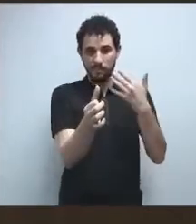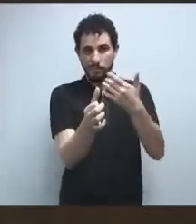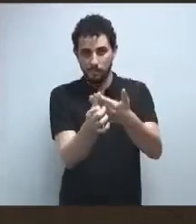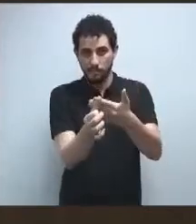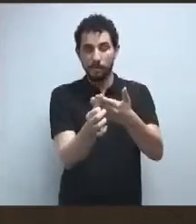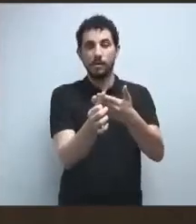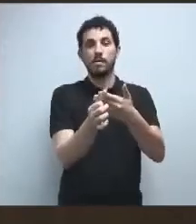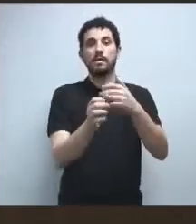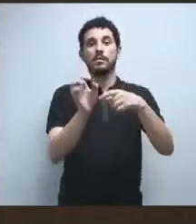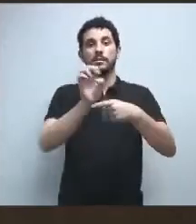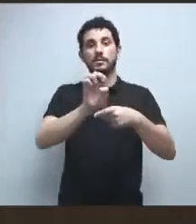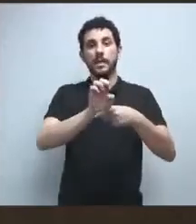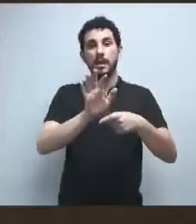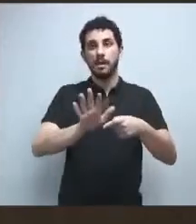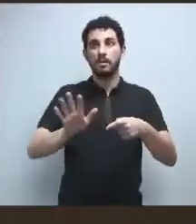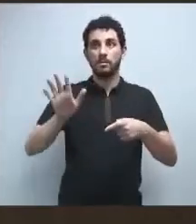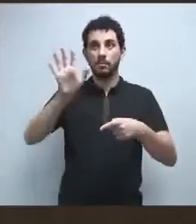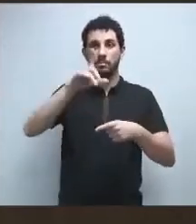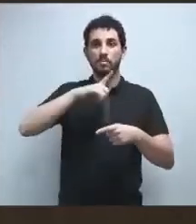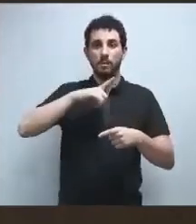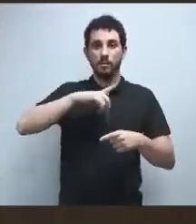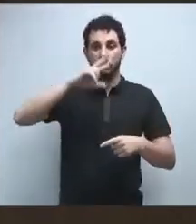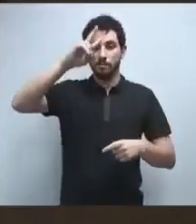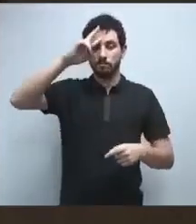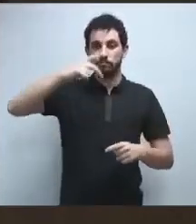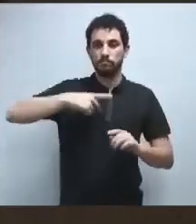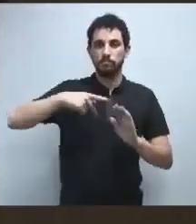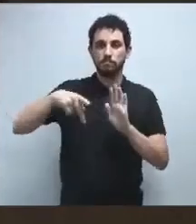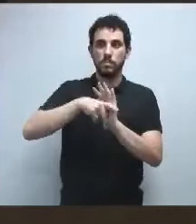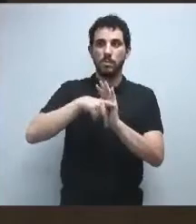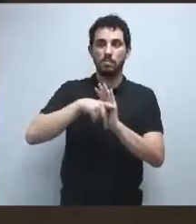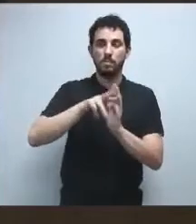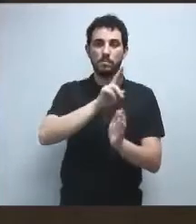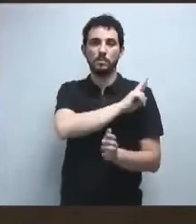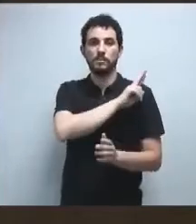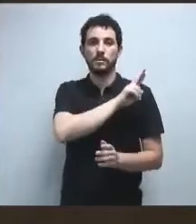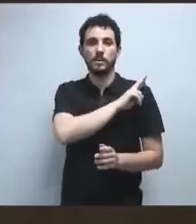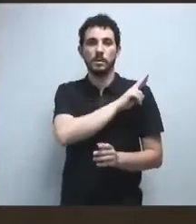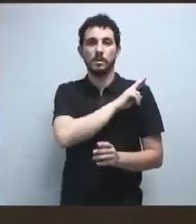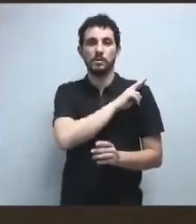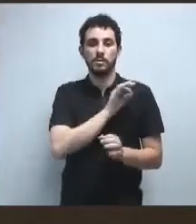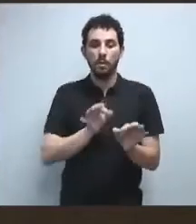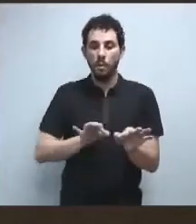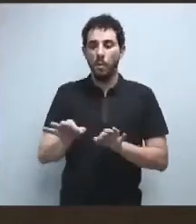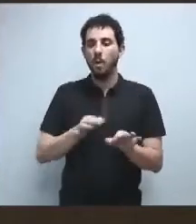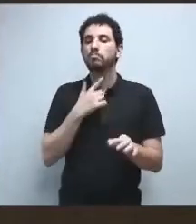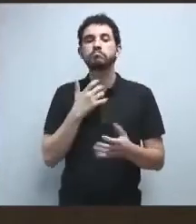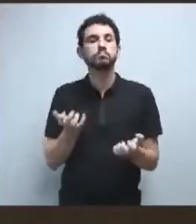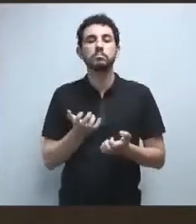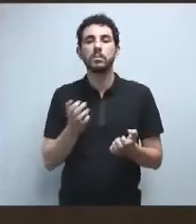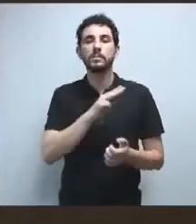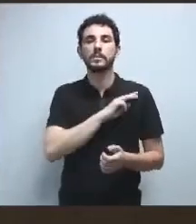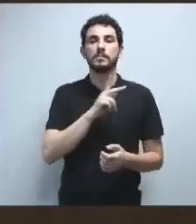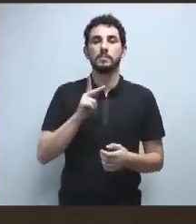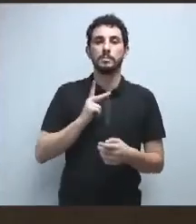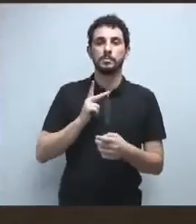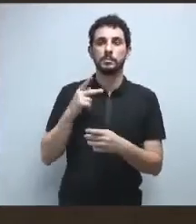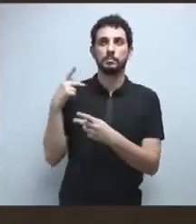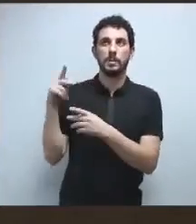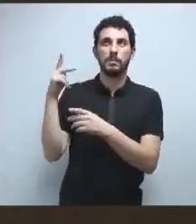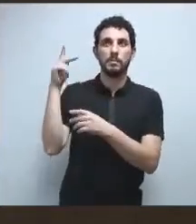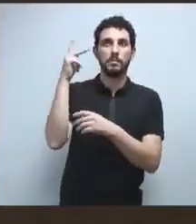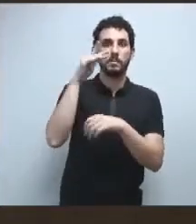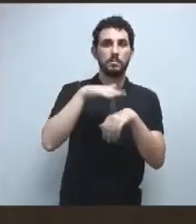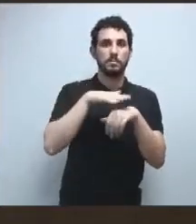estados têm autonomia constitucional para organizar o seu ministério público a